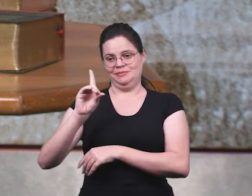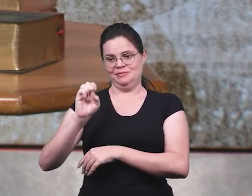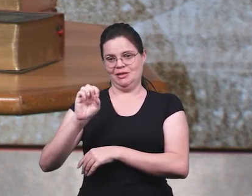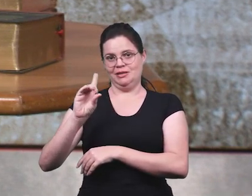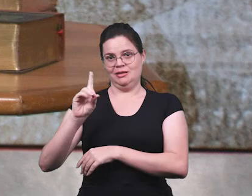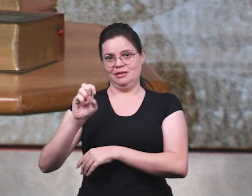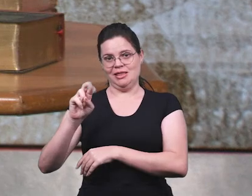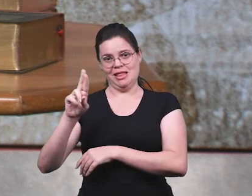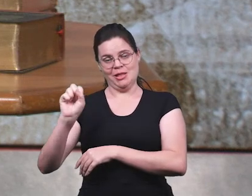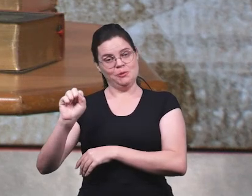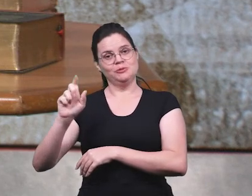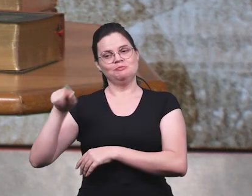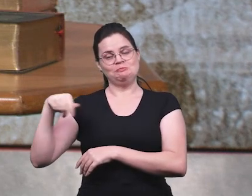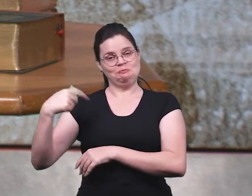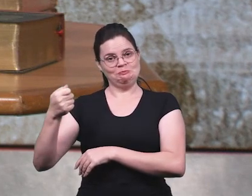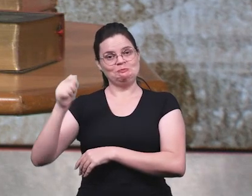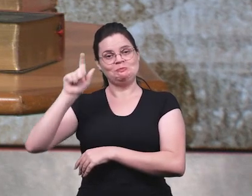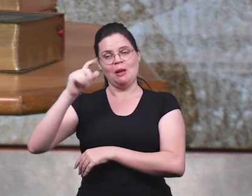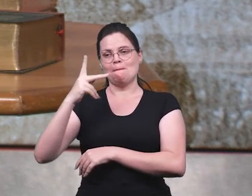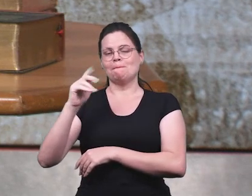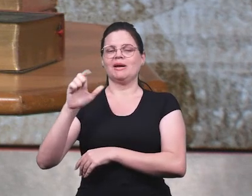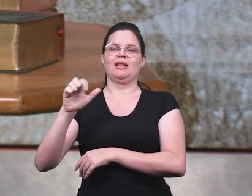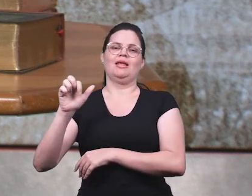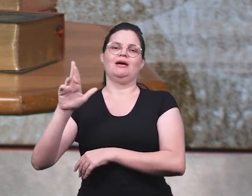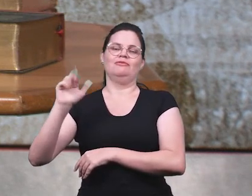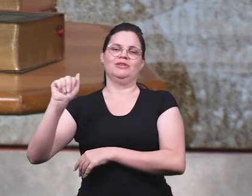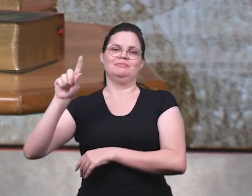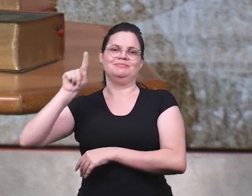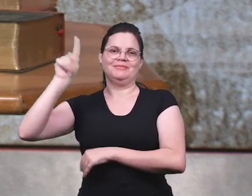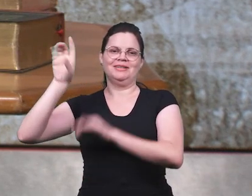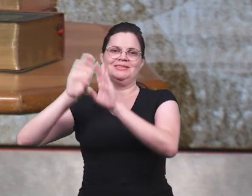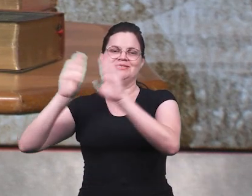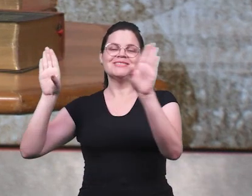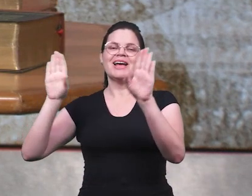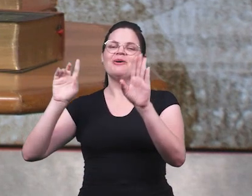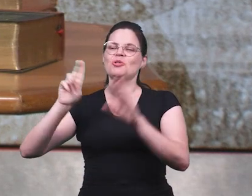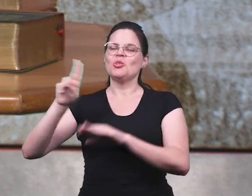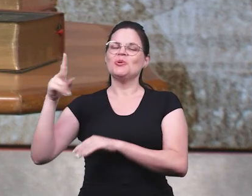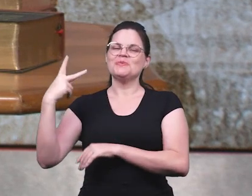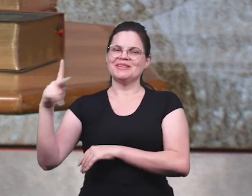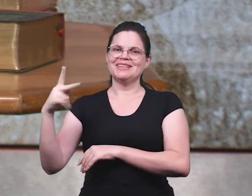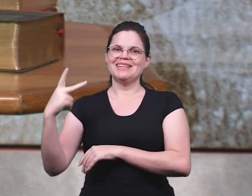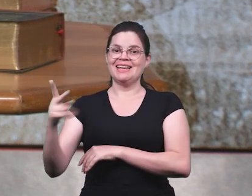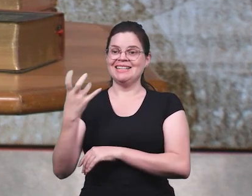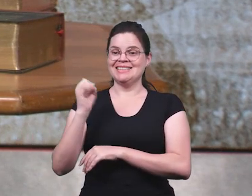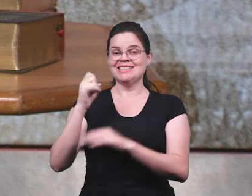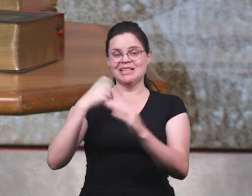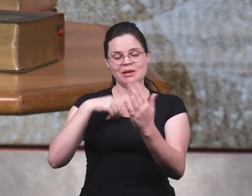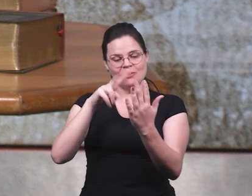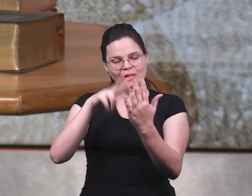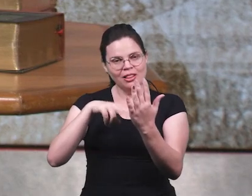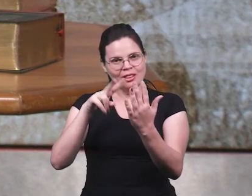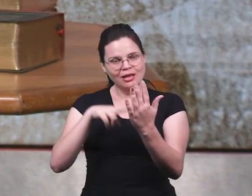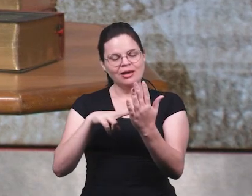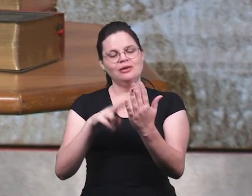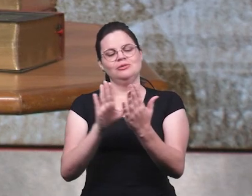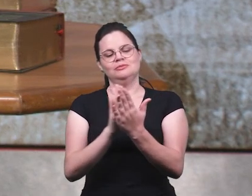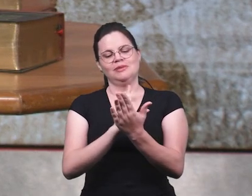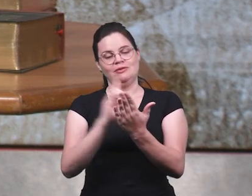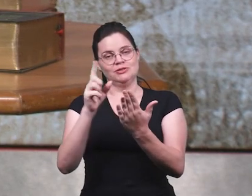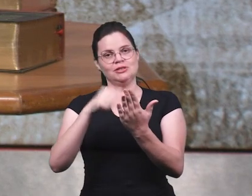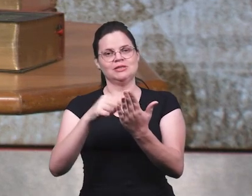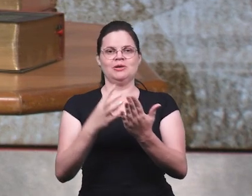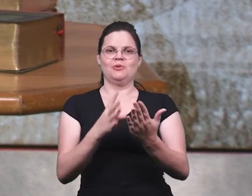as nossas Bíblias, nós conhecemos mais o Senhor Jesus, que é o presente de Deus para a nossa vida, para a